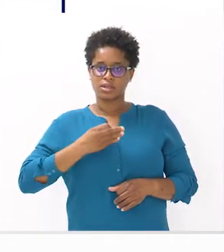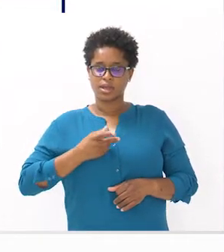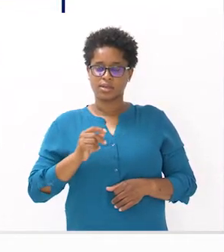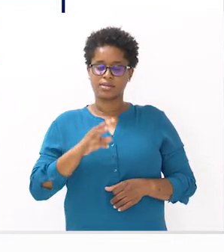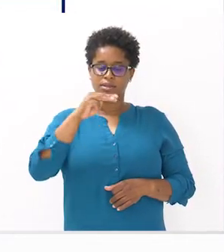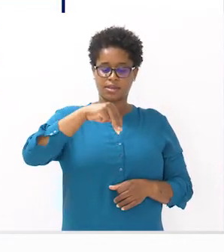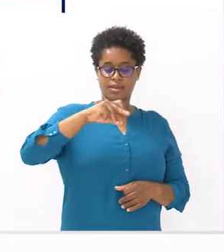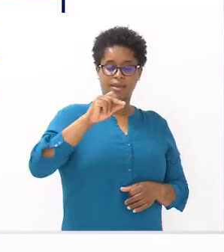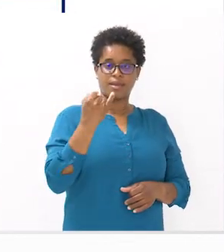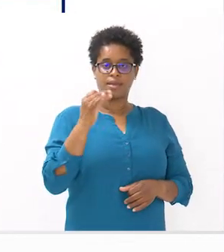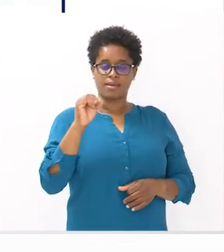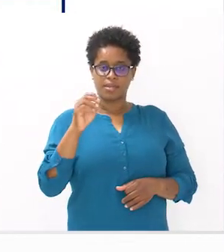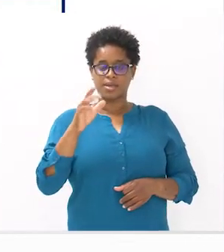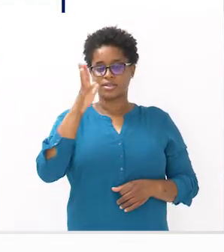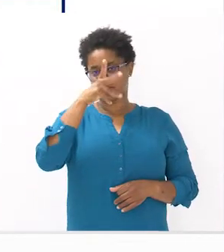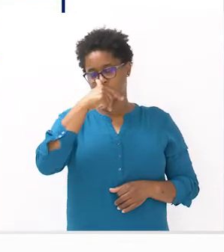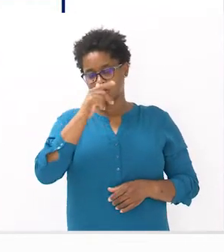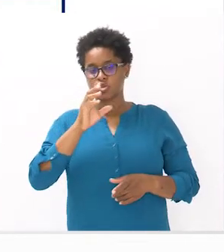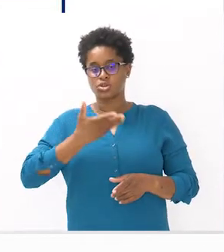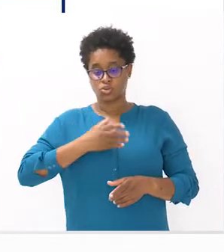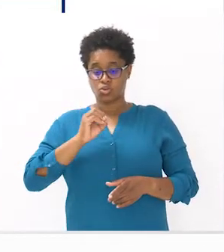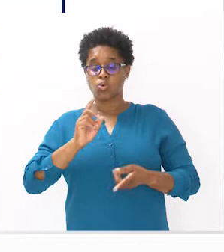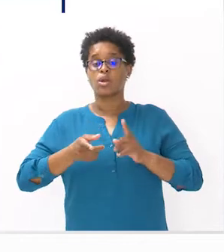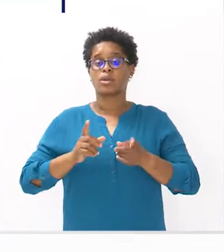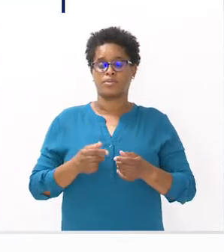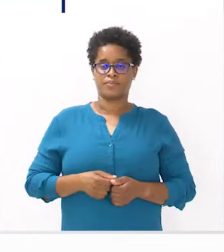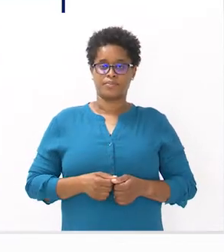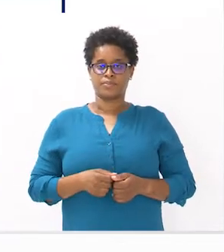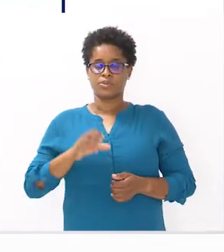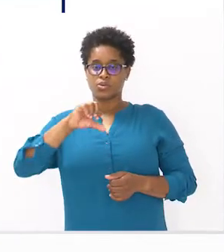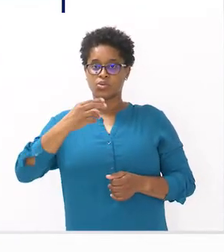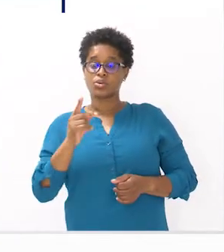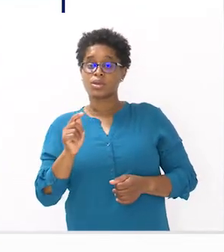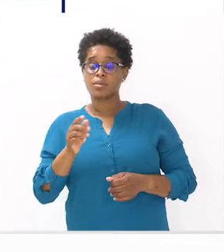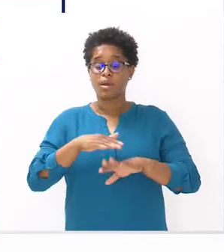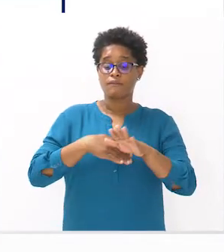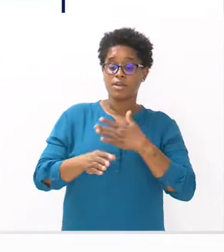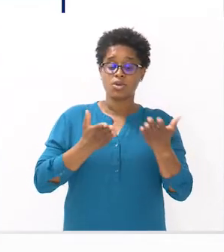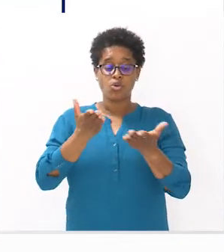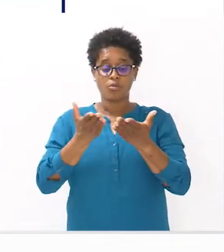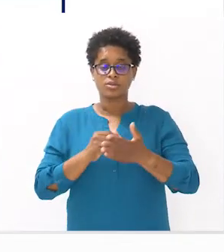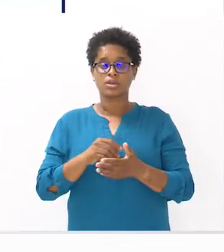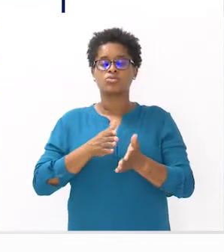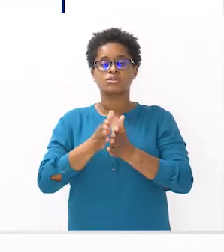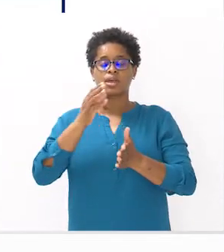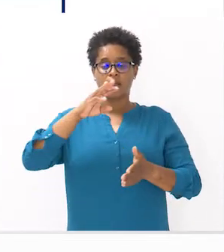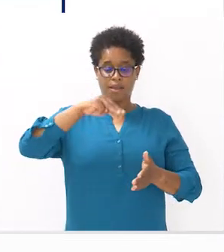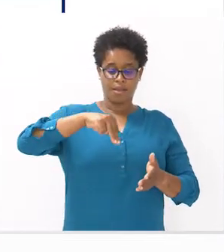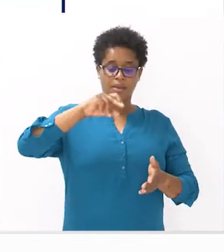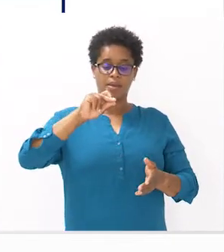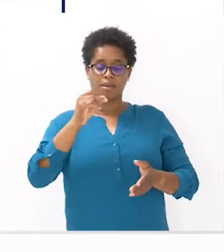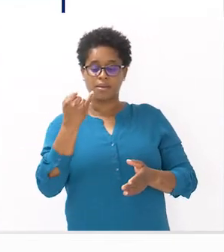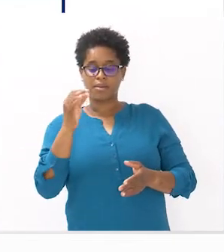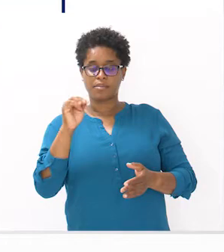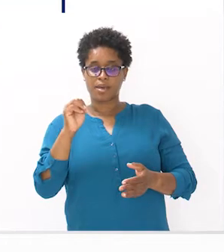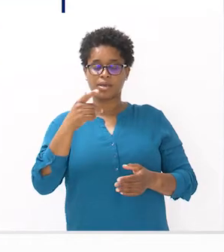Mais triste do que. Para fazermos a comparação, utilizamos mais triste